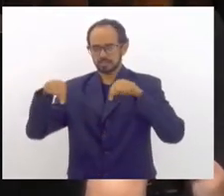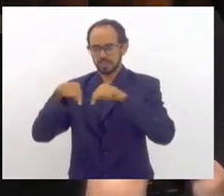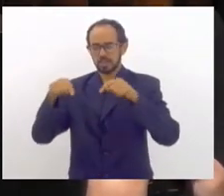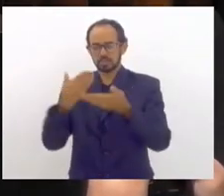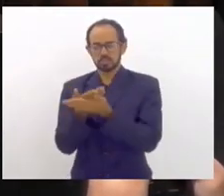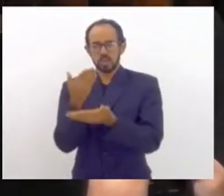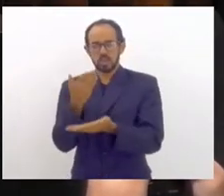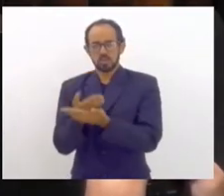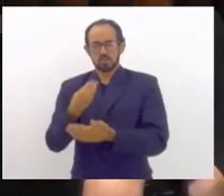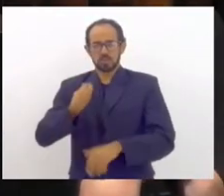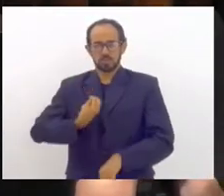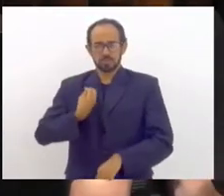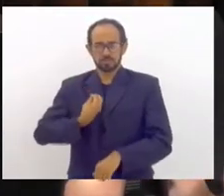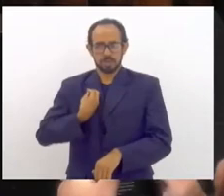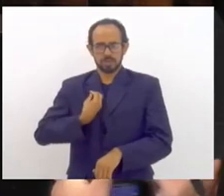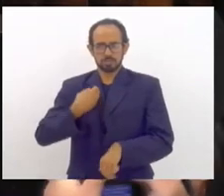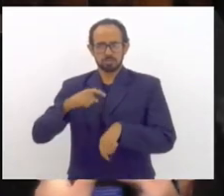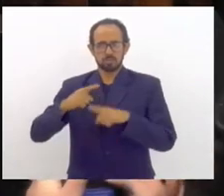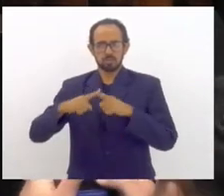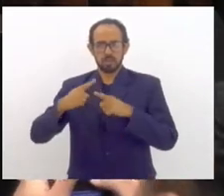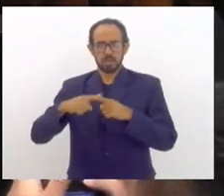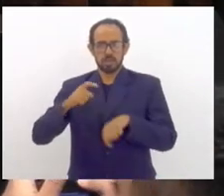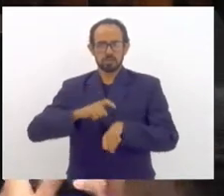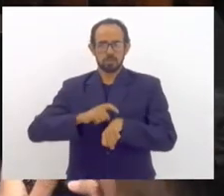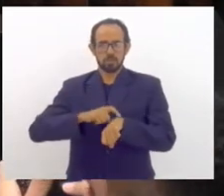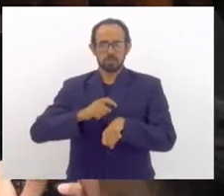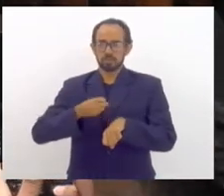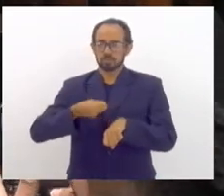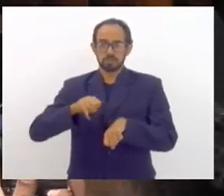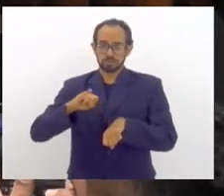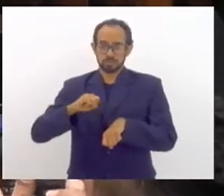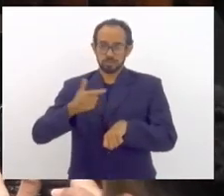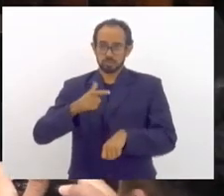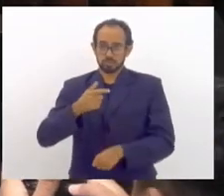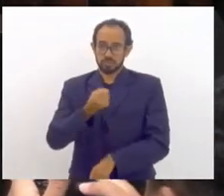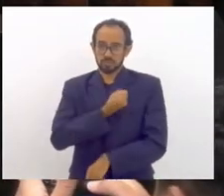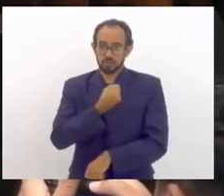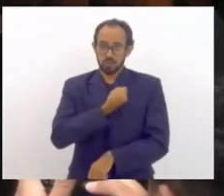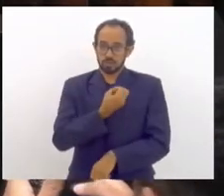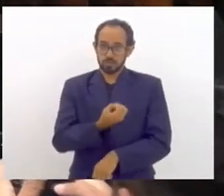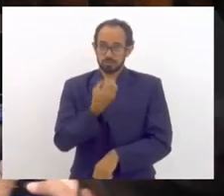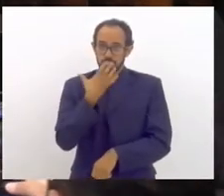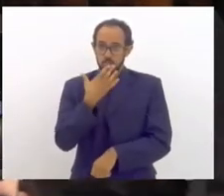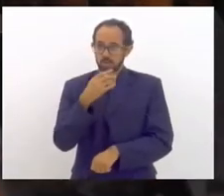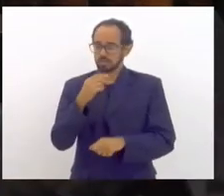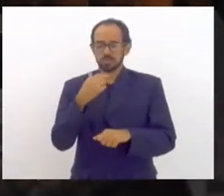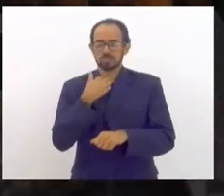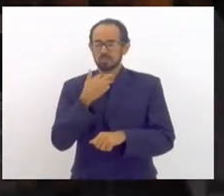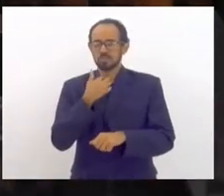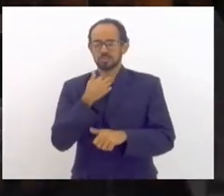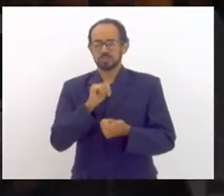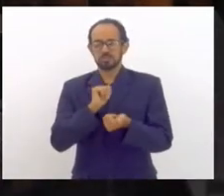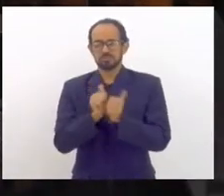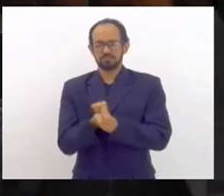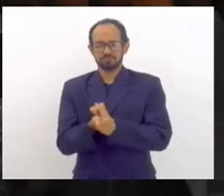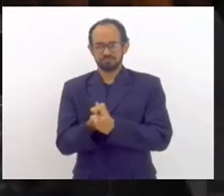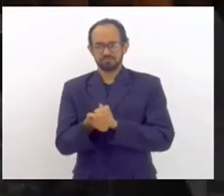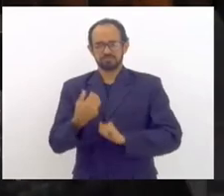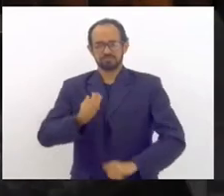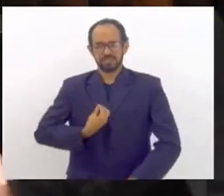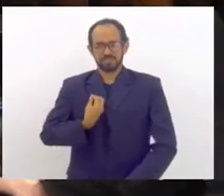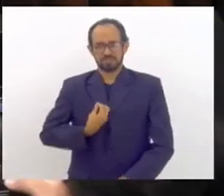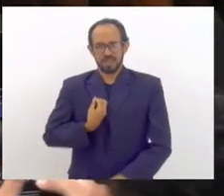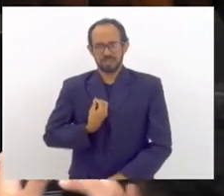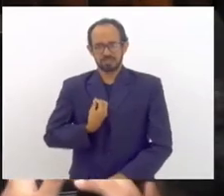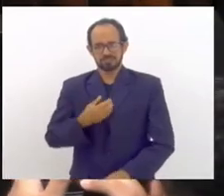na escola. Porque naquela época ali, se você não fosse bem na sala de aula, você não poderia participar de uma equipe esportiva. Então, uma das